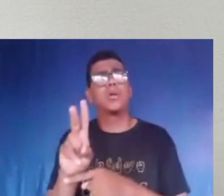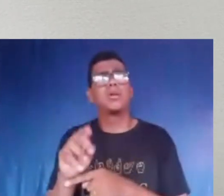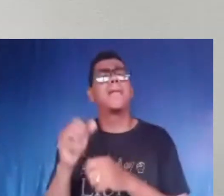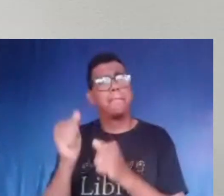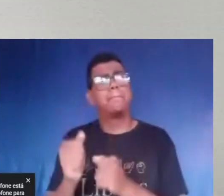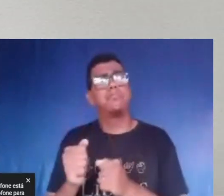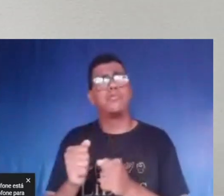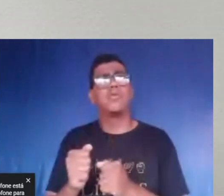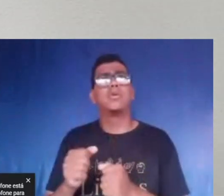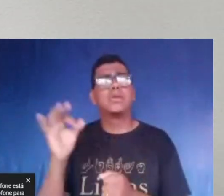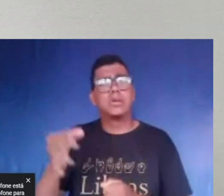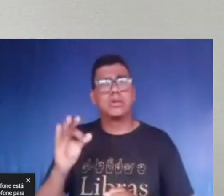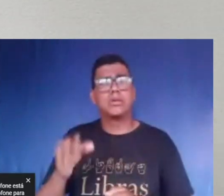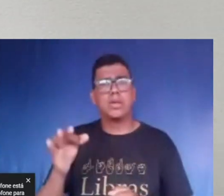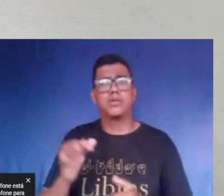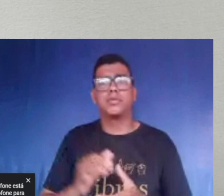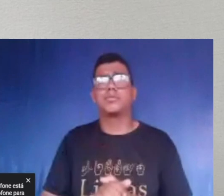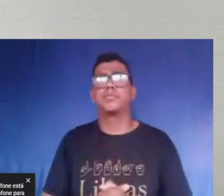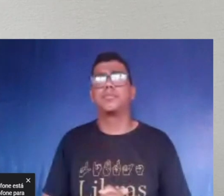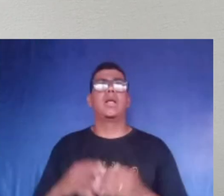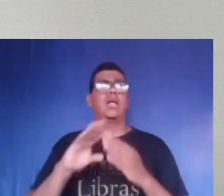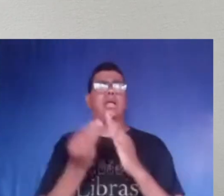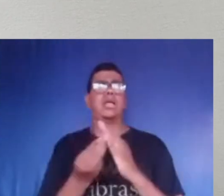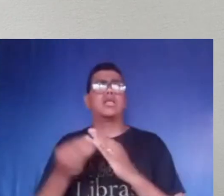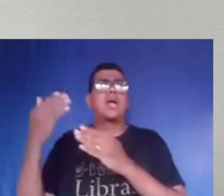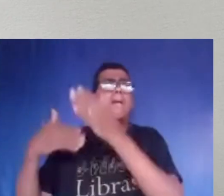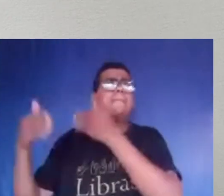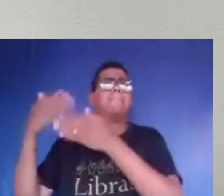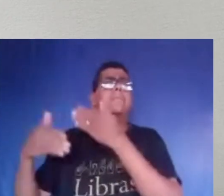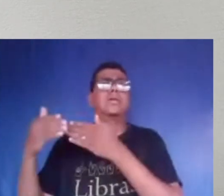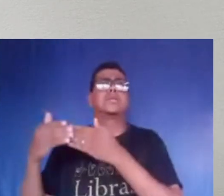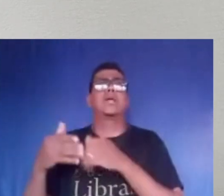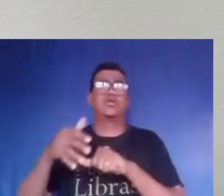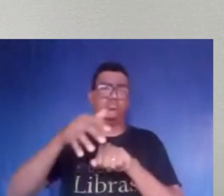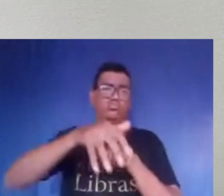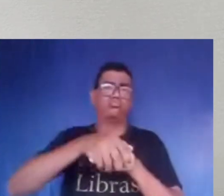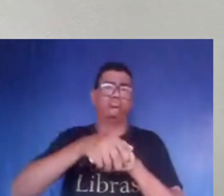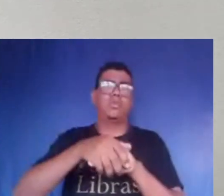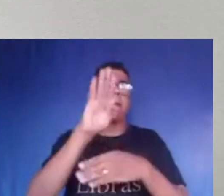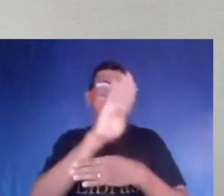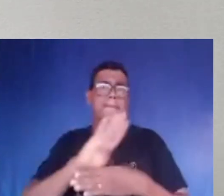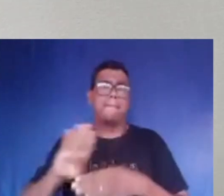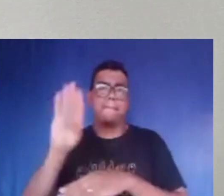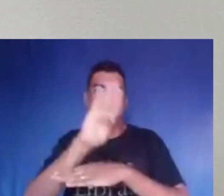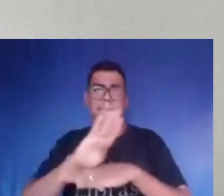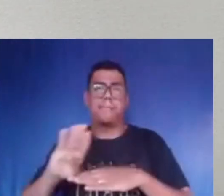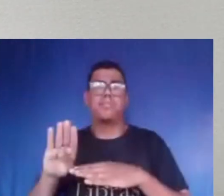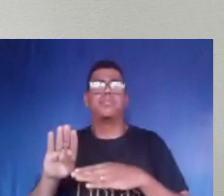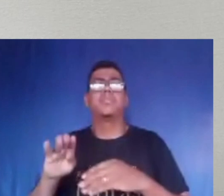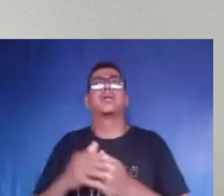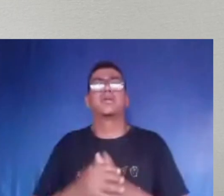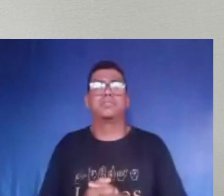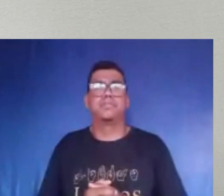2 soldados, eles chegaram numa cidade que era muito pobre e famintos, precisando de alguma coisa, e pediam para um, pedia para outro, e